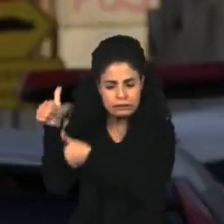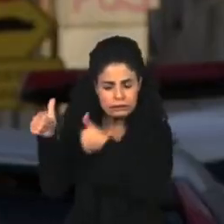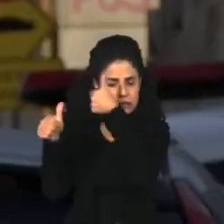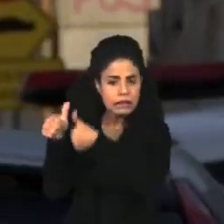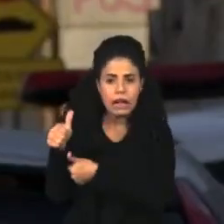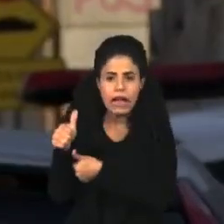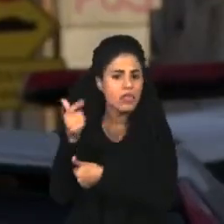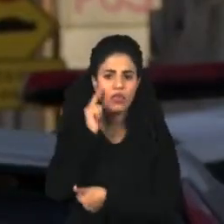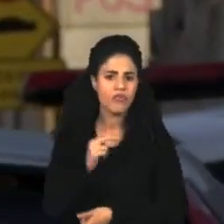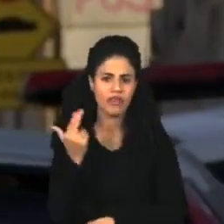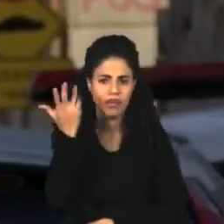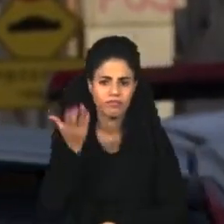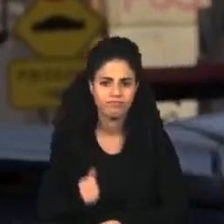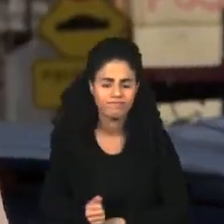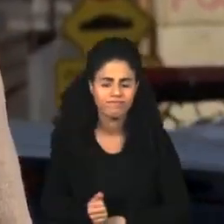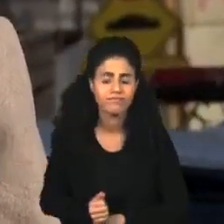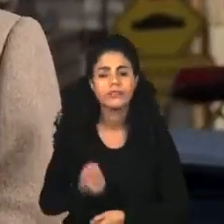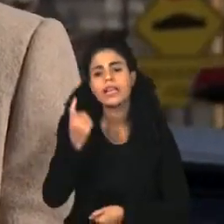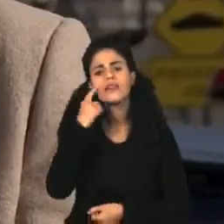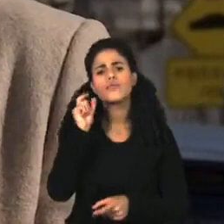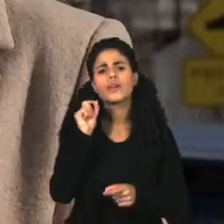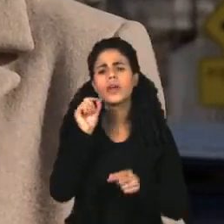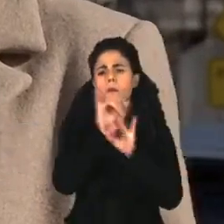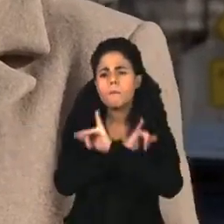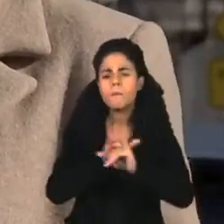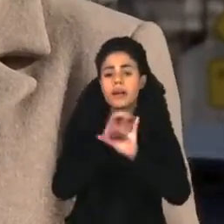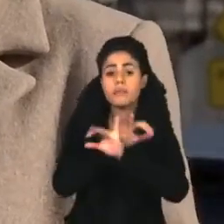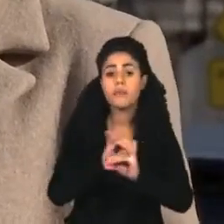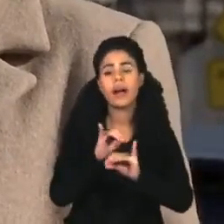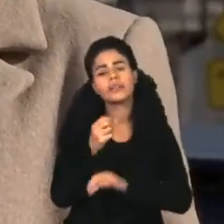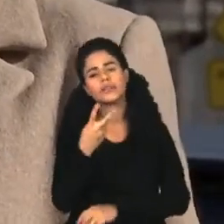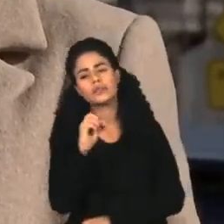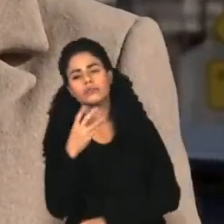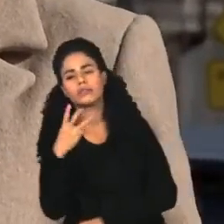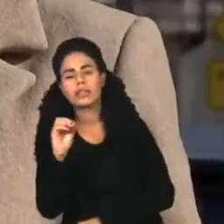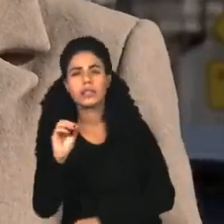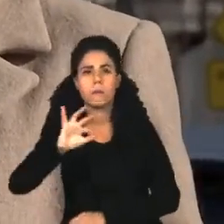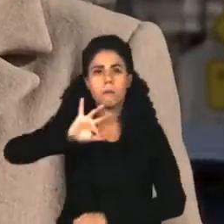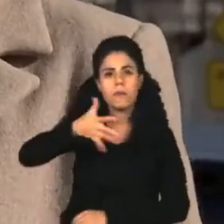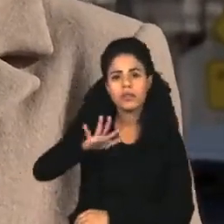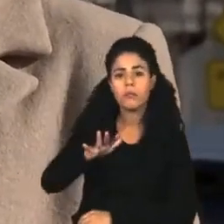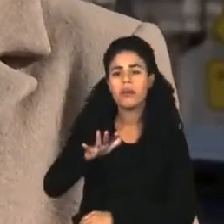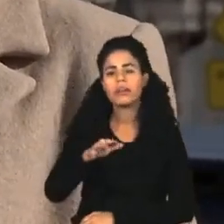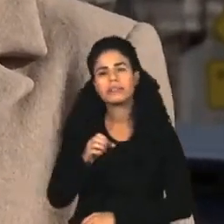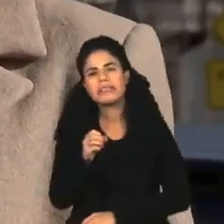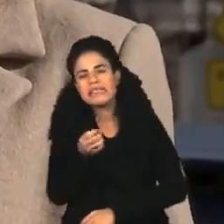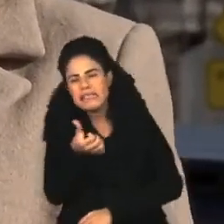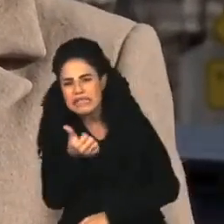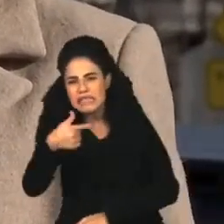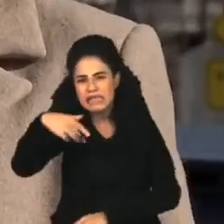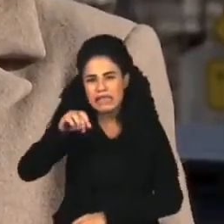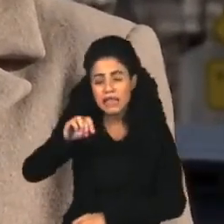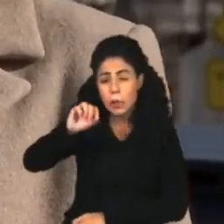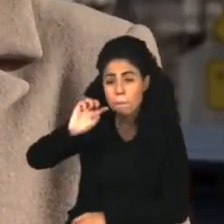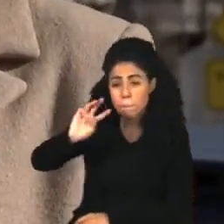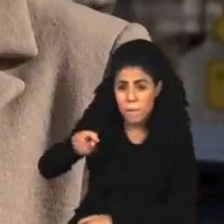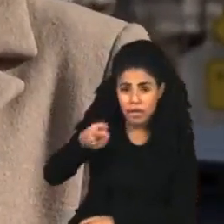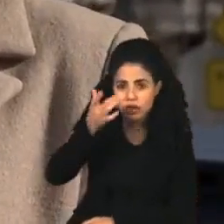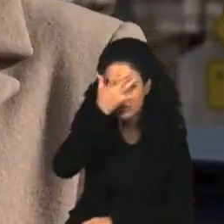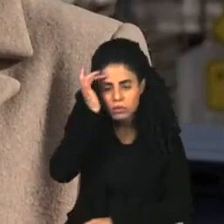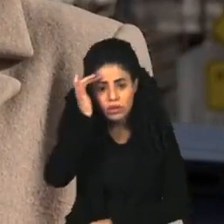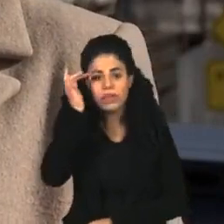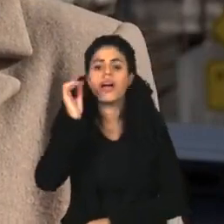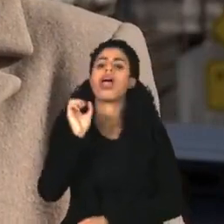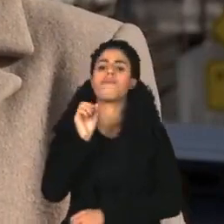as projeções não são otimistas. Em 2030, 670 milhões de pessoas ainda